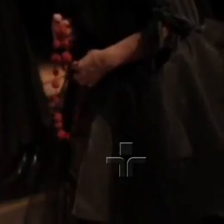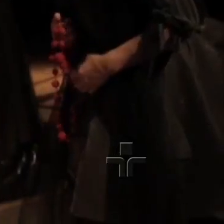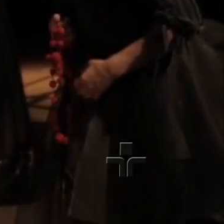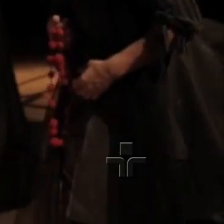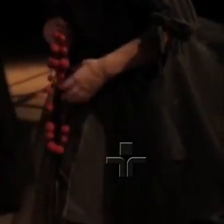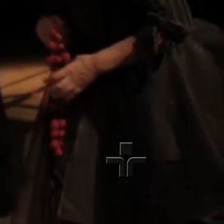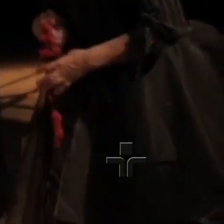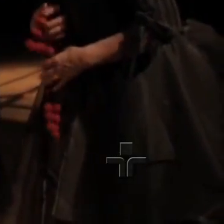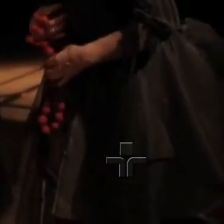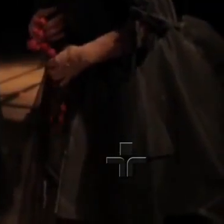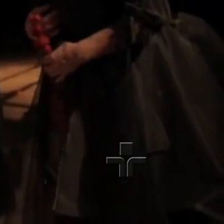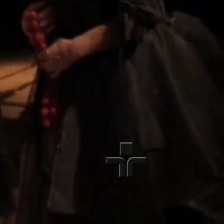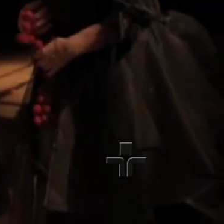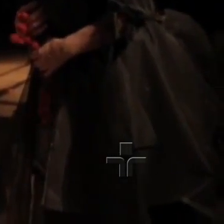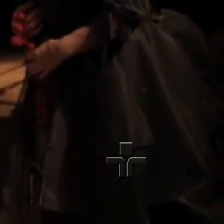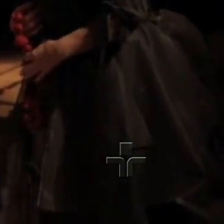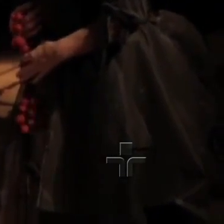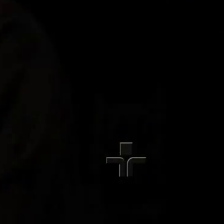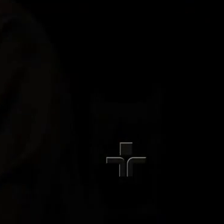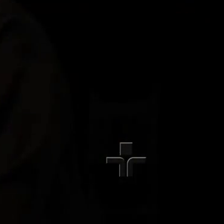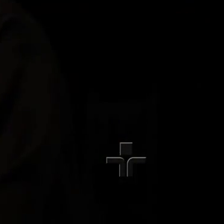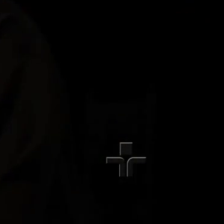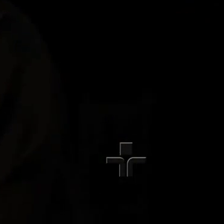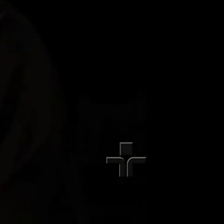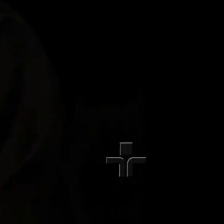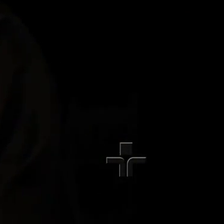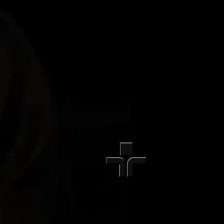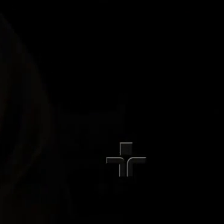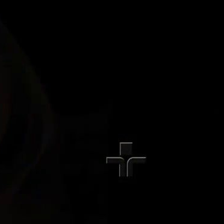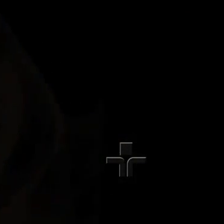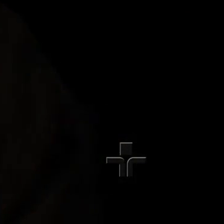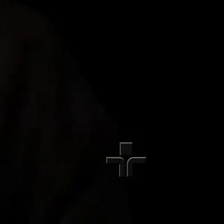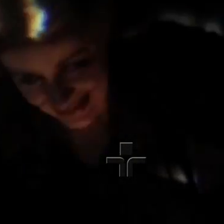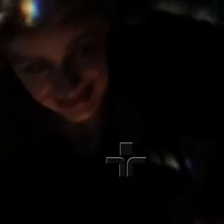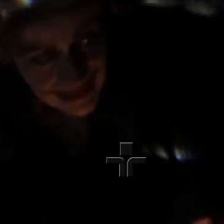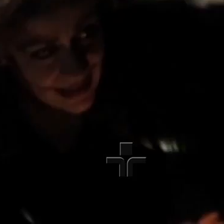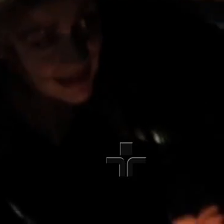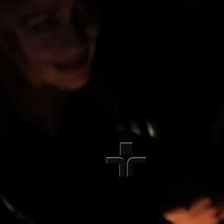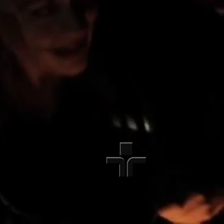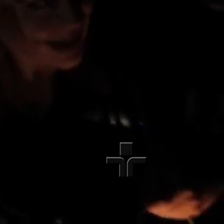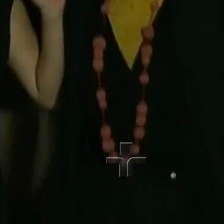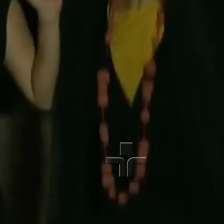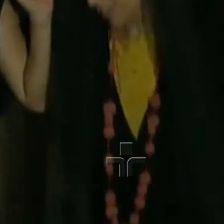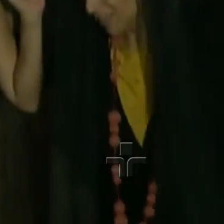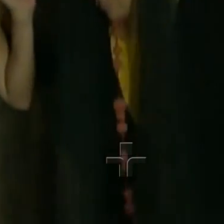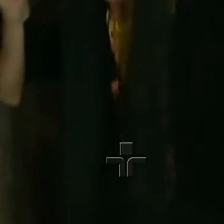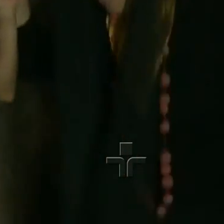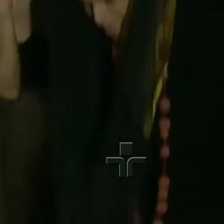Quero que o par de braços